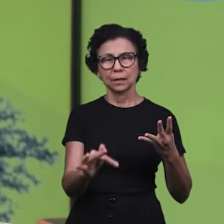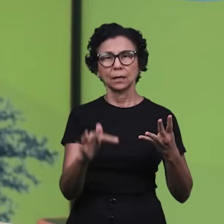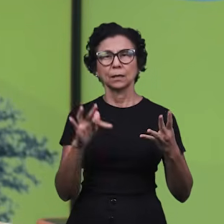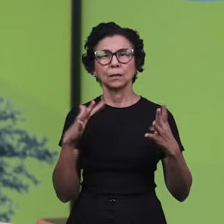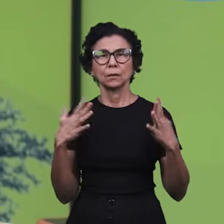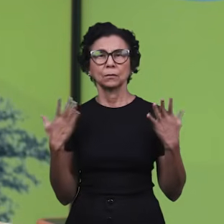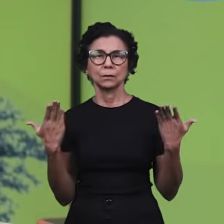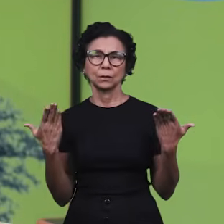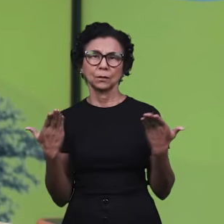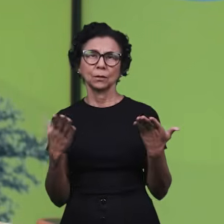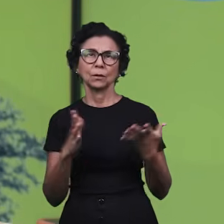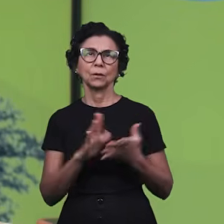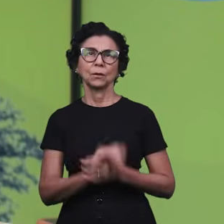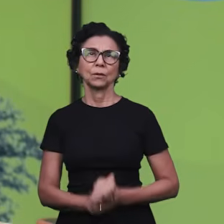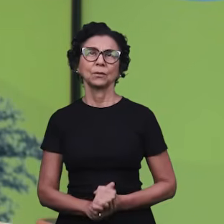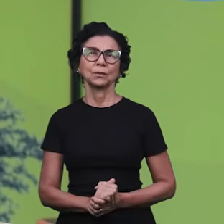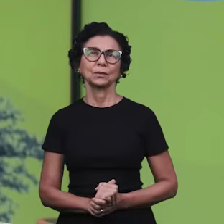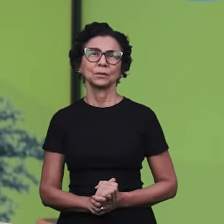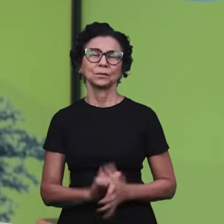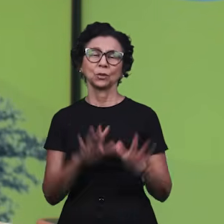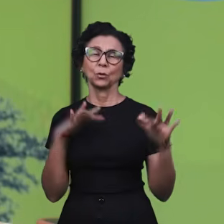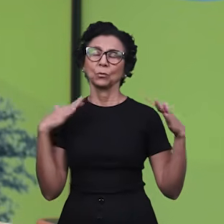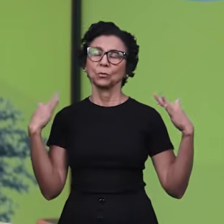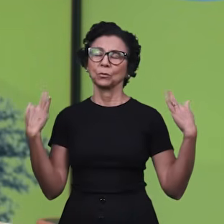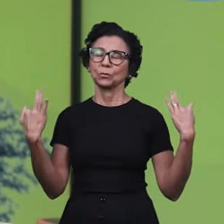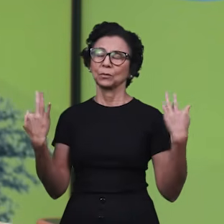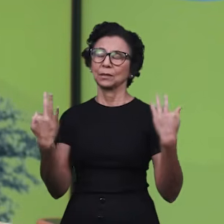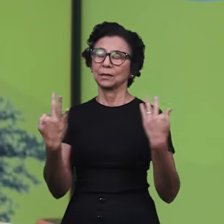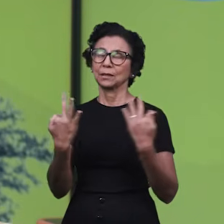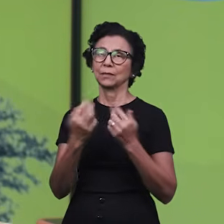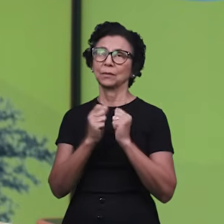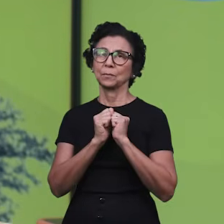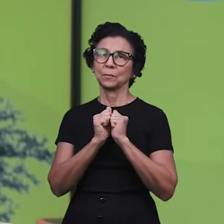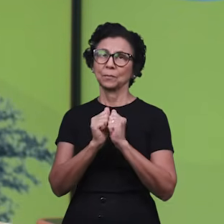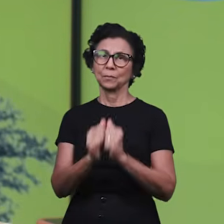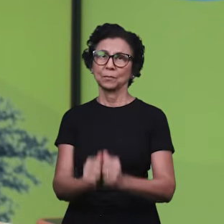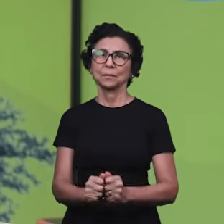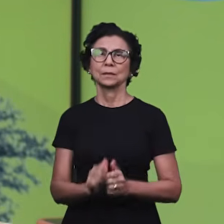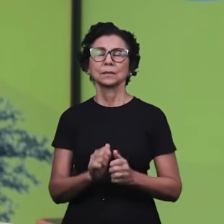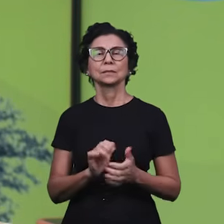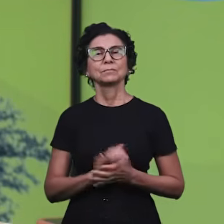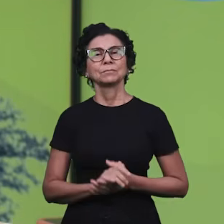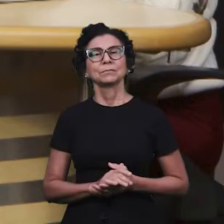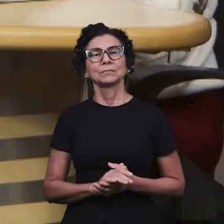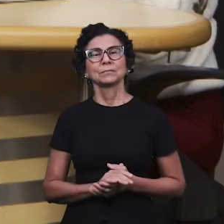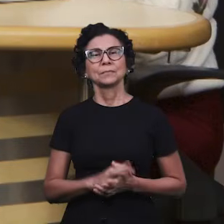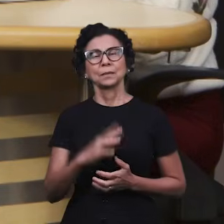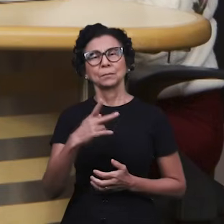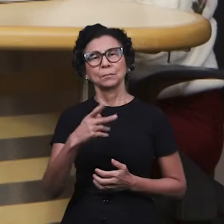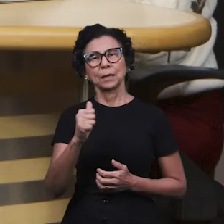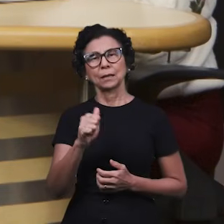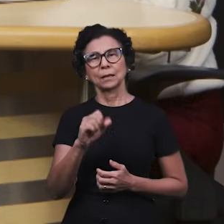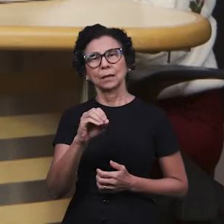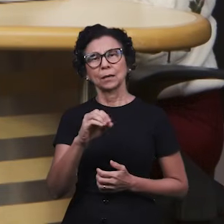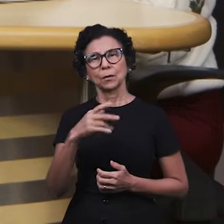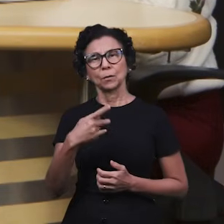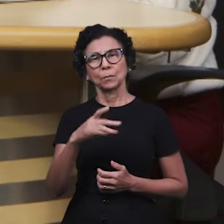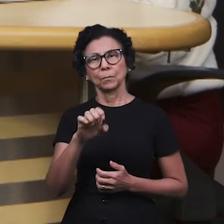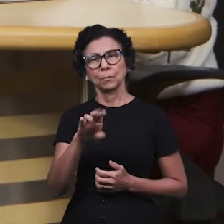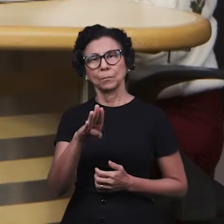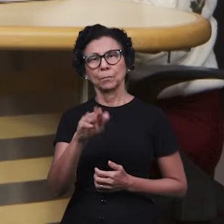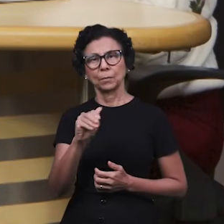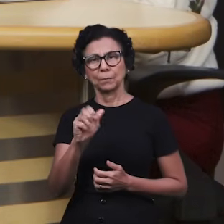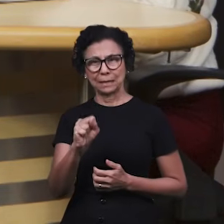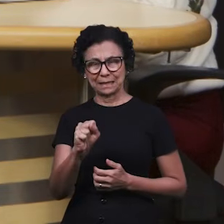ali realizando a obra juntos, em família, na cidade de Parauapebas. Já que nós tivemos a